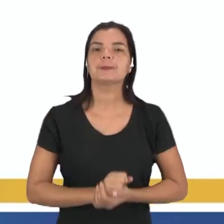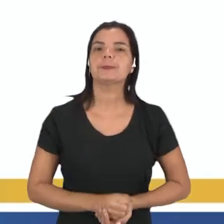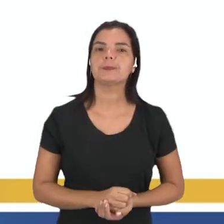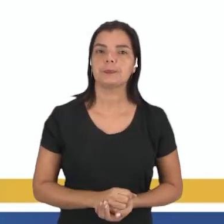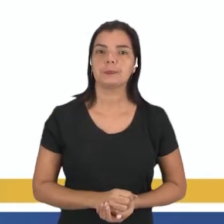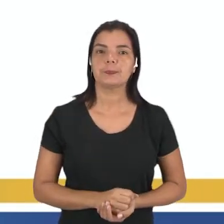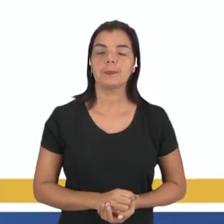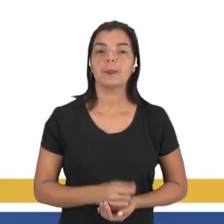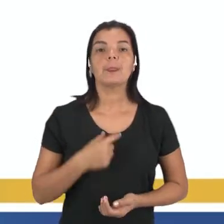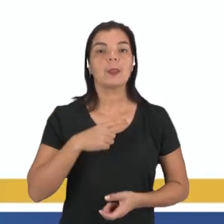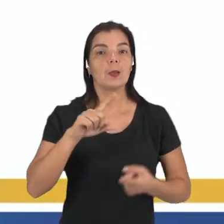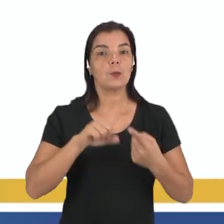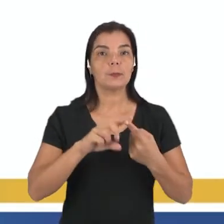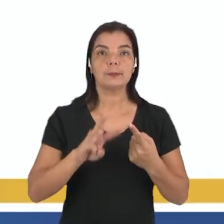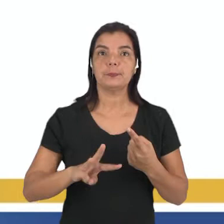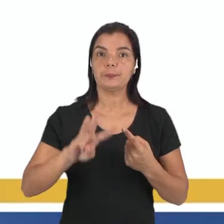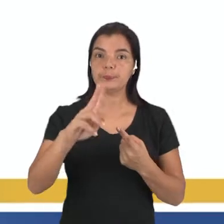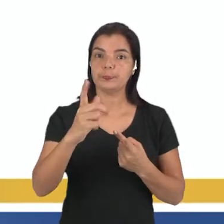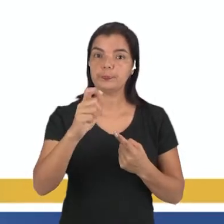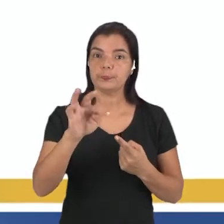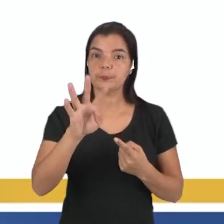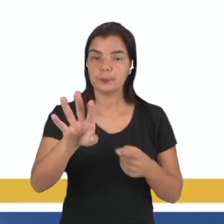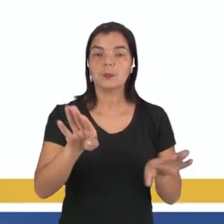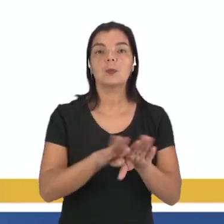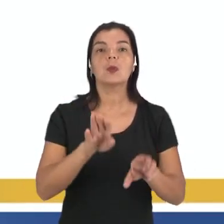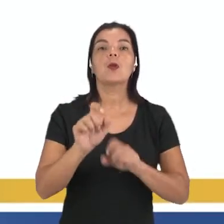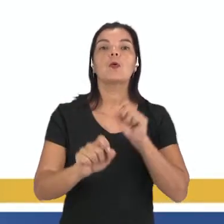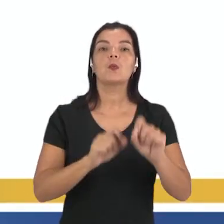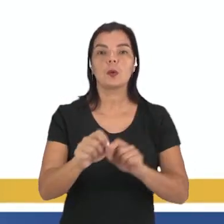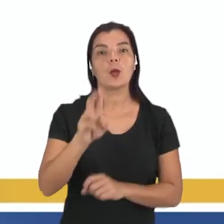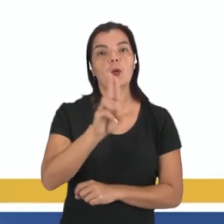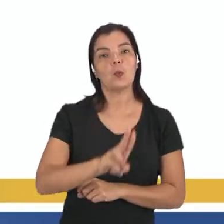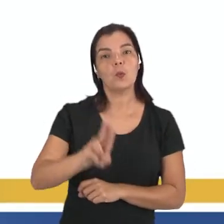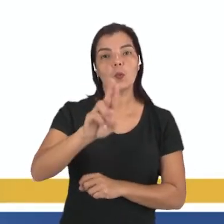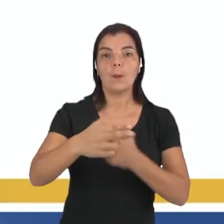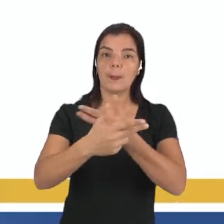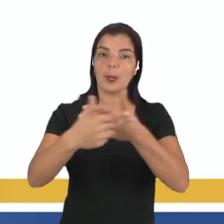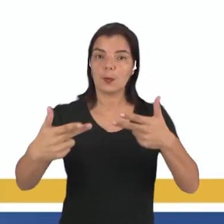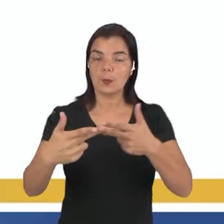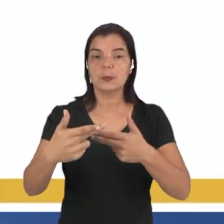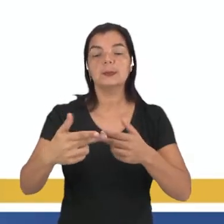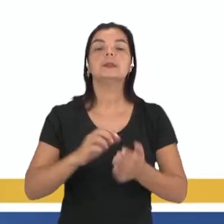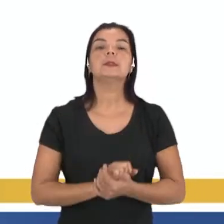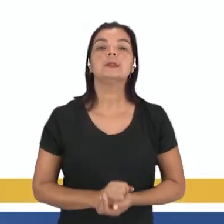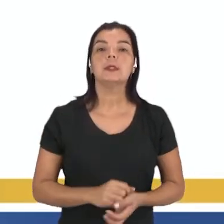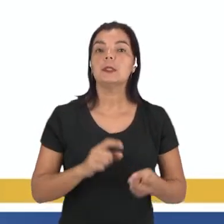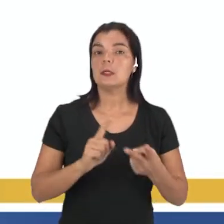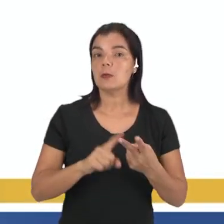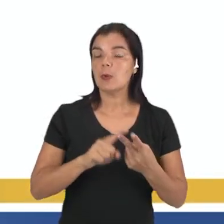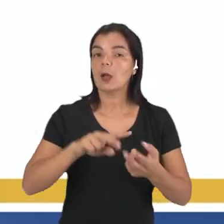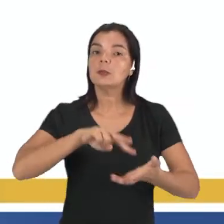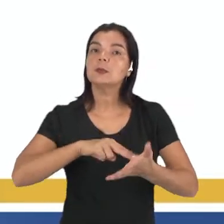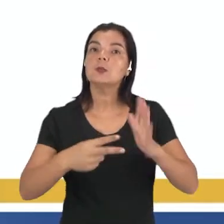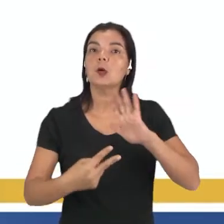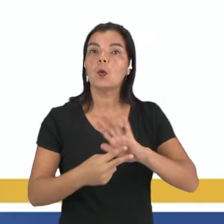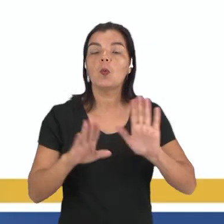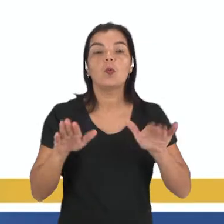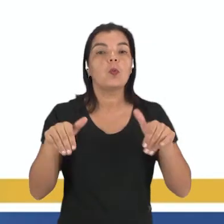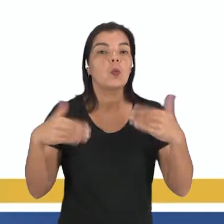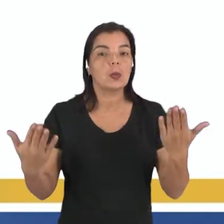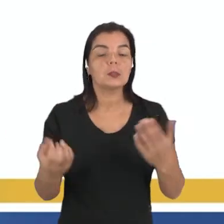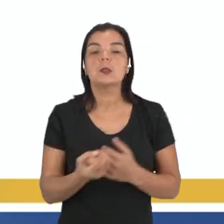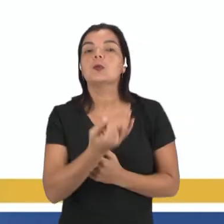parecem. Então nós temos o what. O what a gente usa para coisas e objetos e ele vai significar